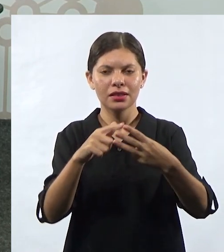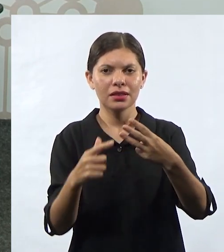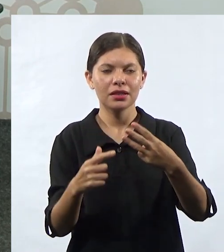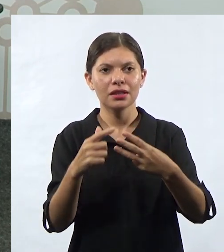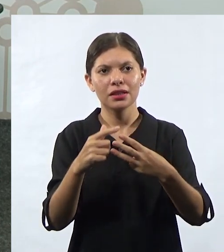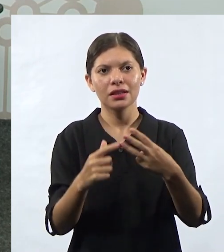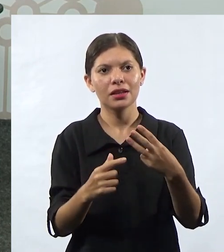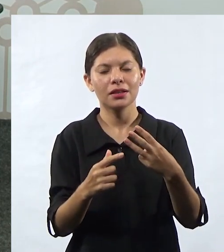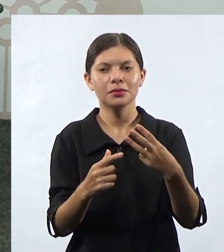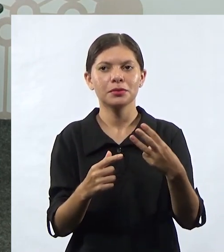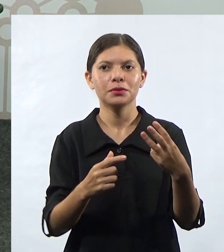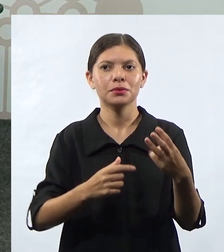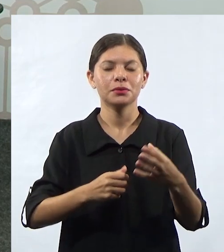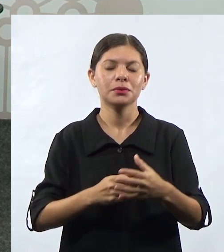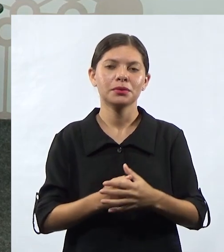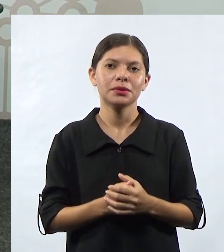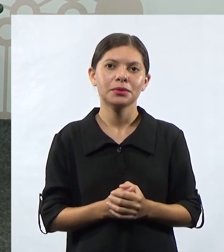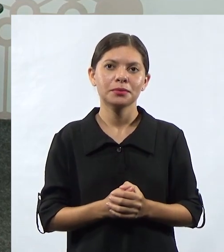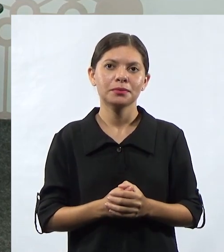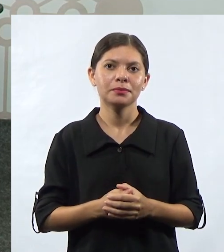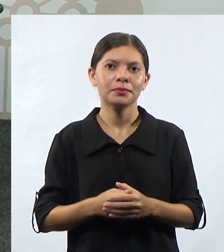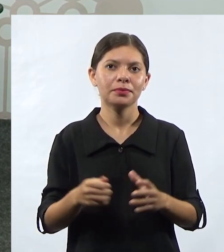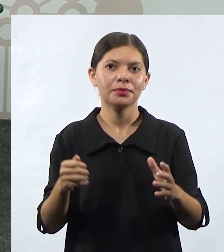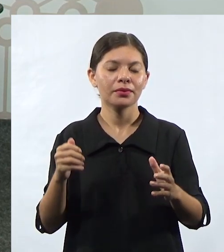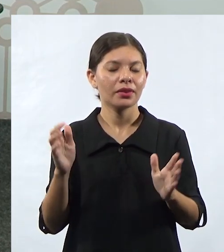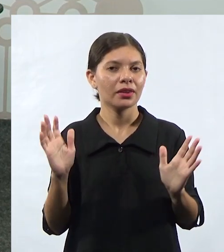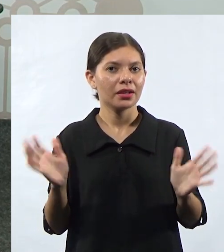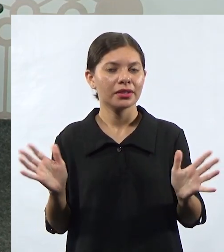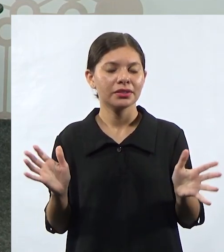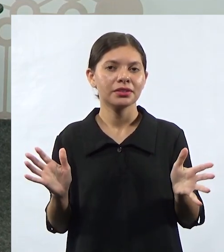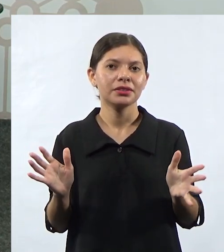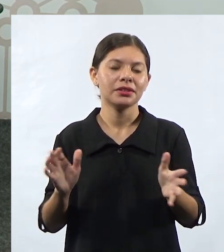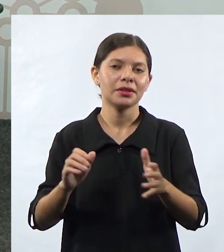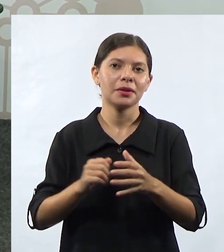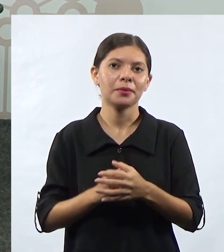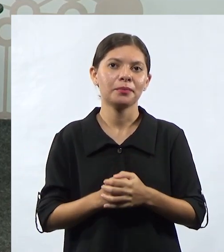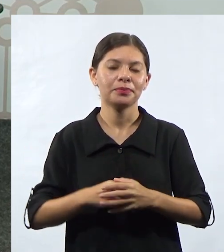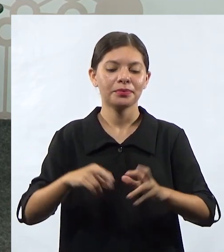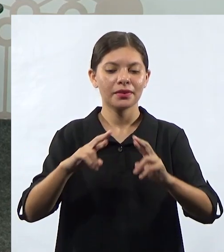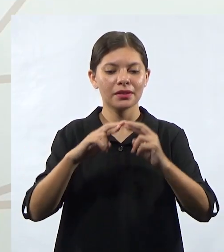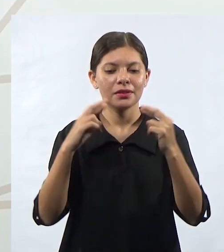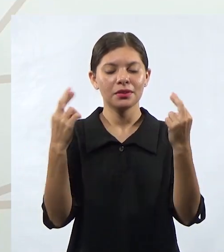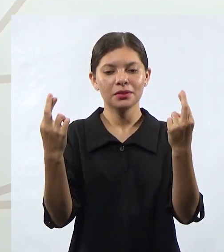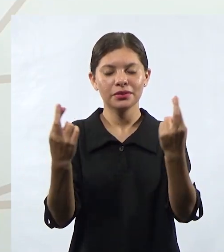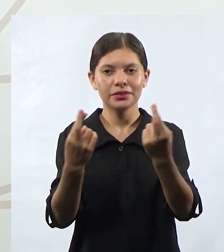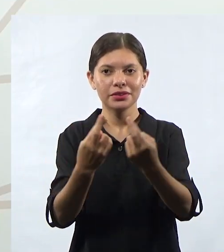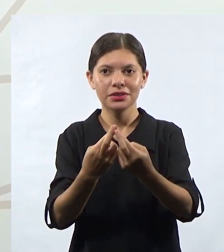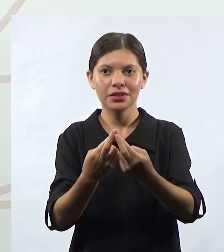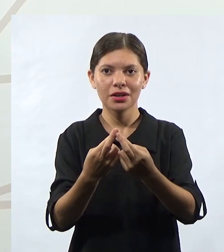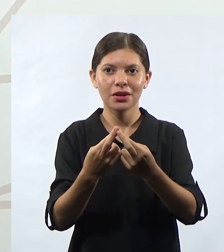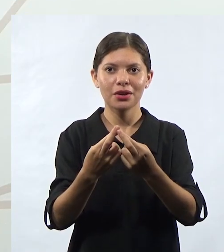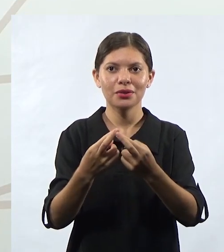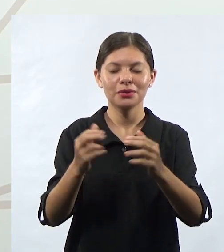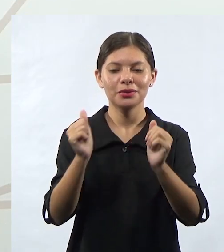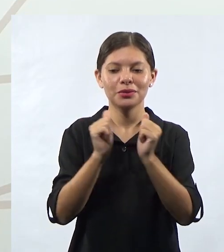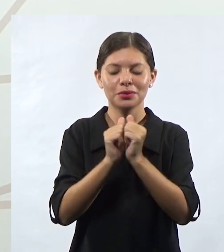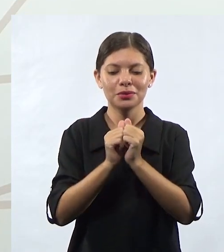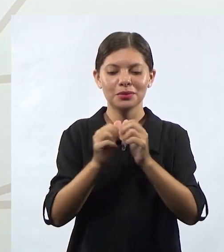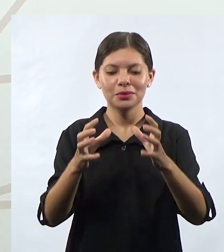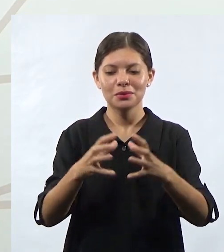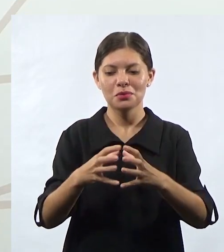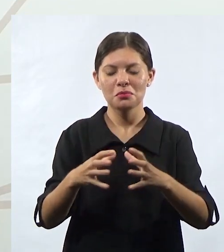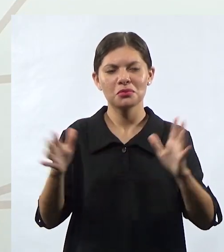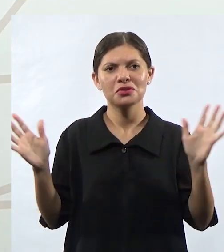né? Posso ter mais de um também. Já fiz a reunião com os participantes,